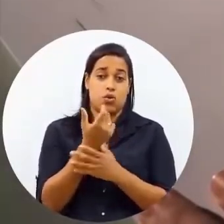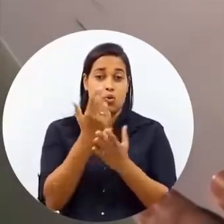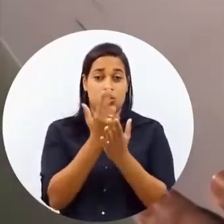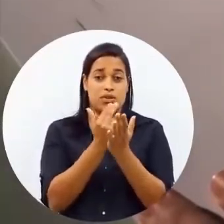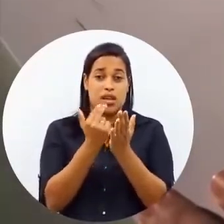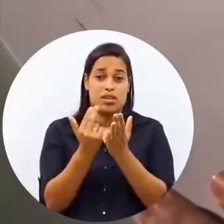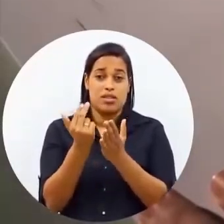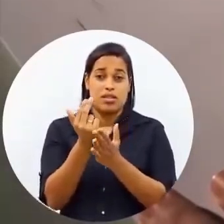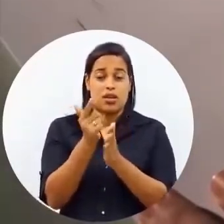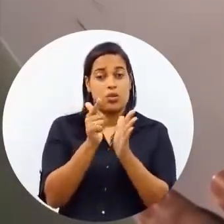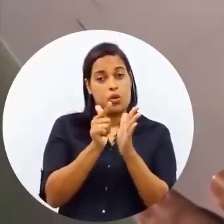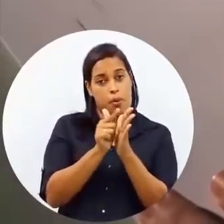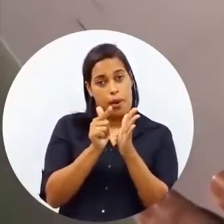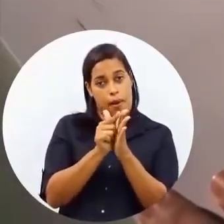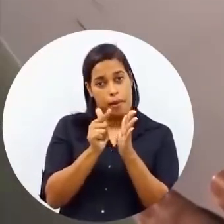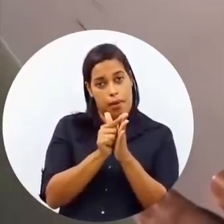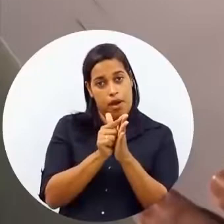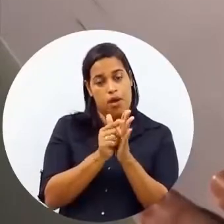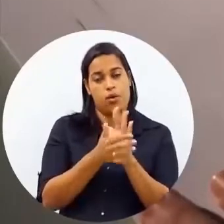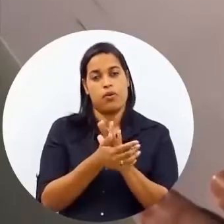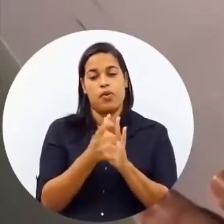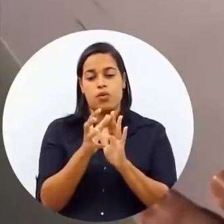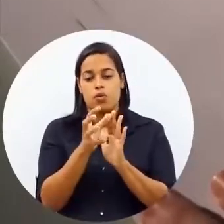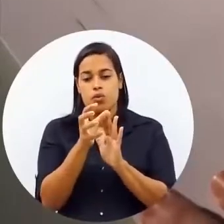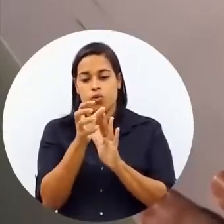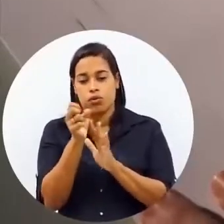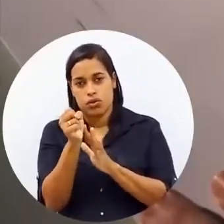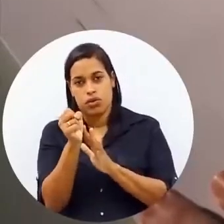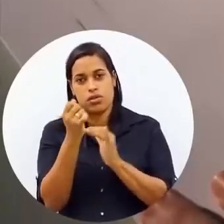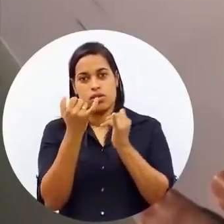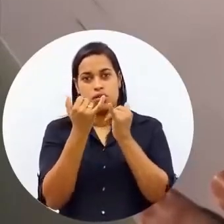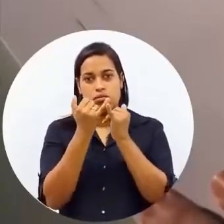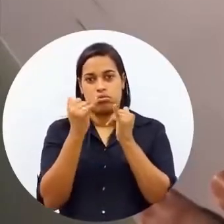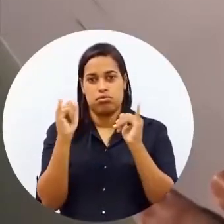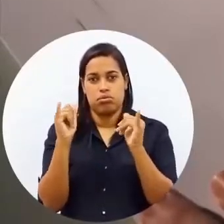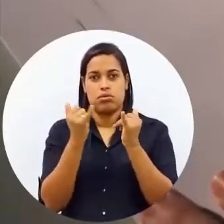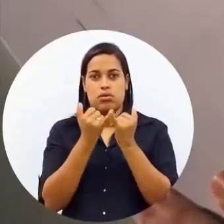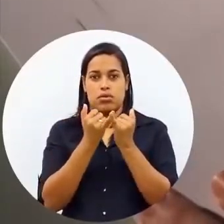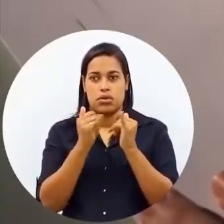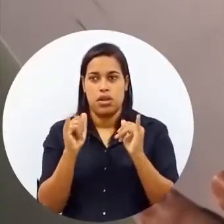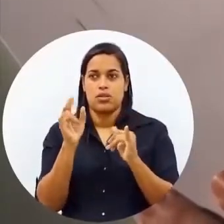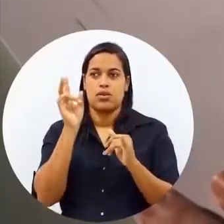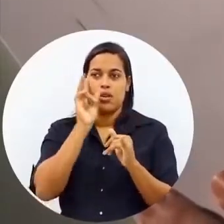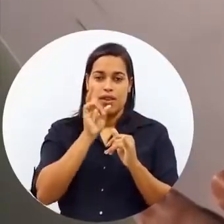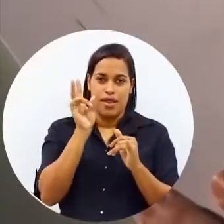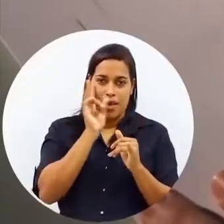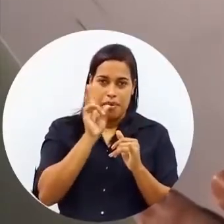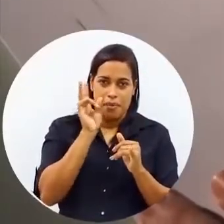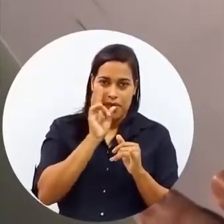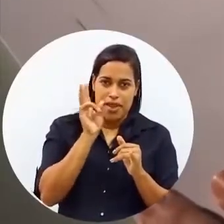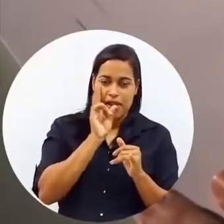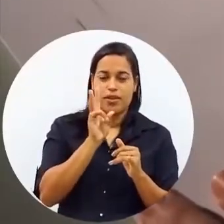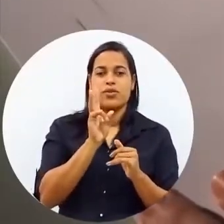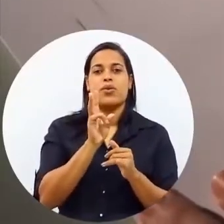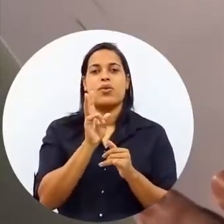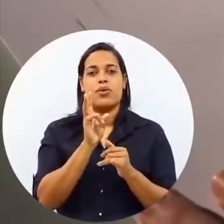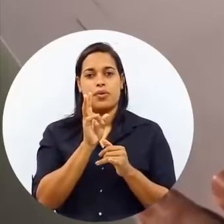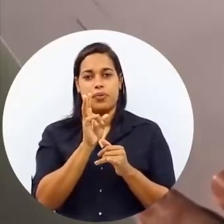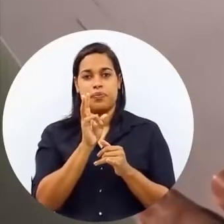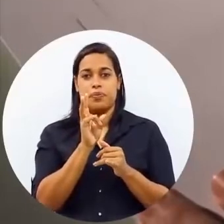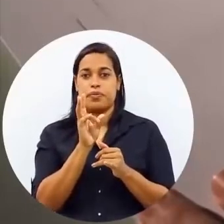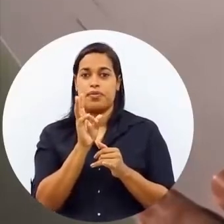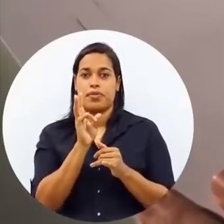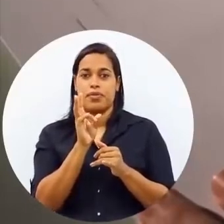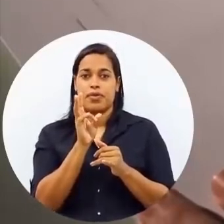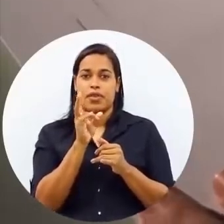desenho no papel, eu vou escurecendo esse traço, lembrando que a princípio